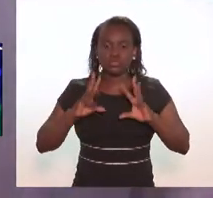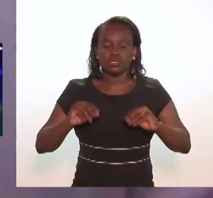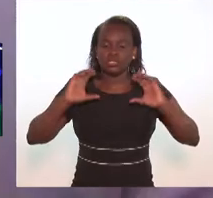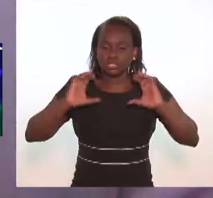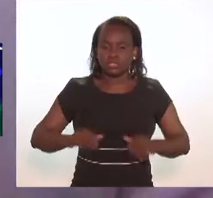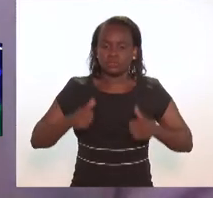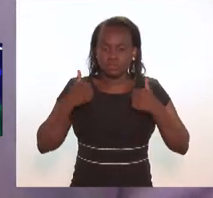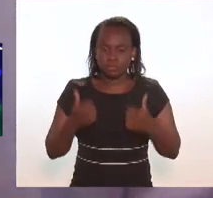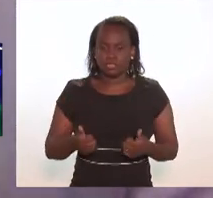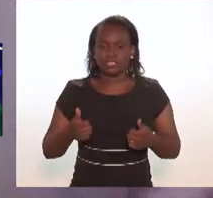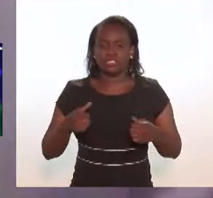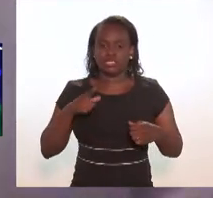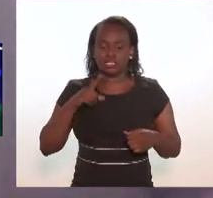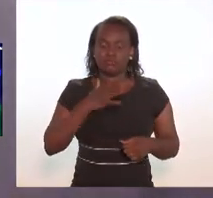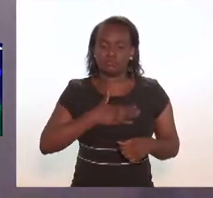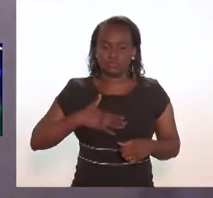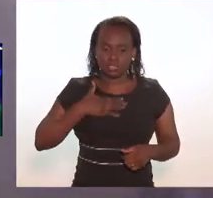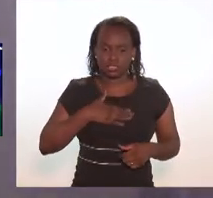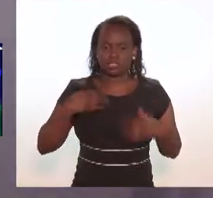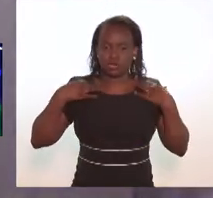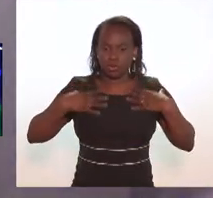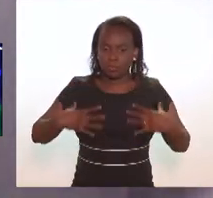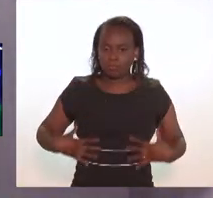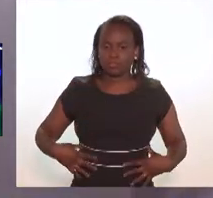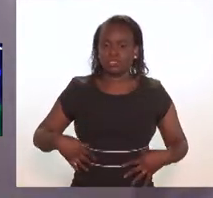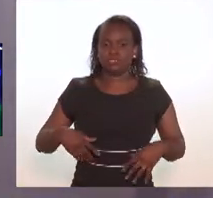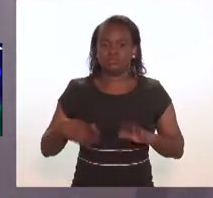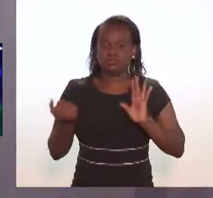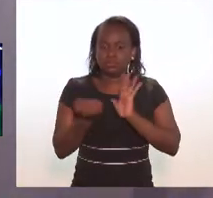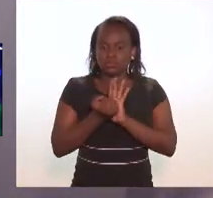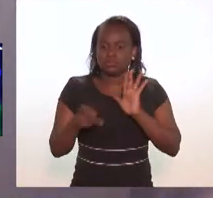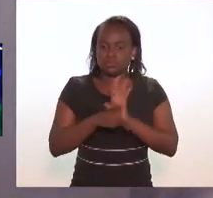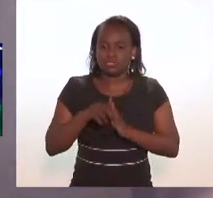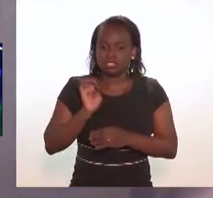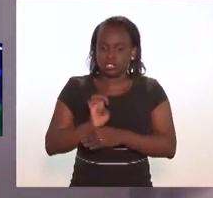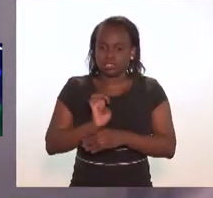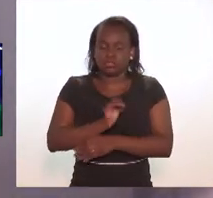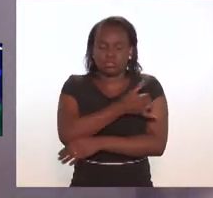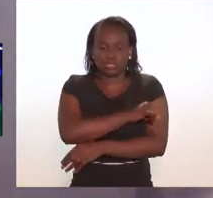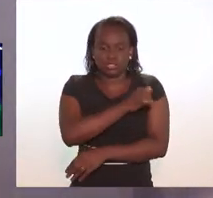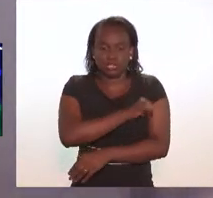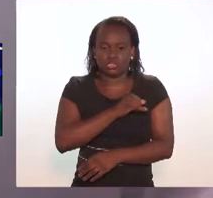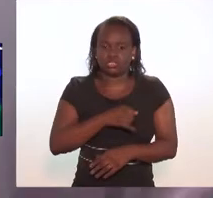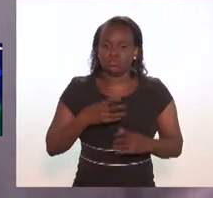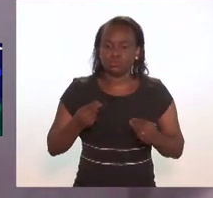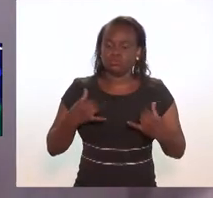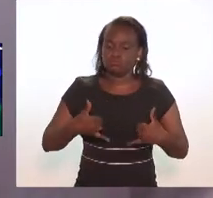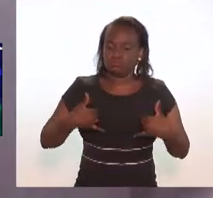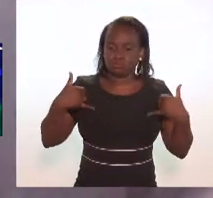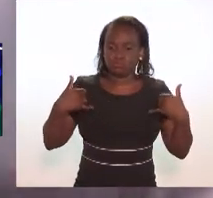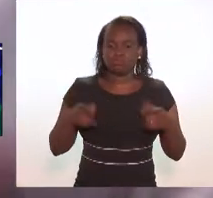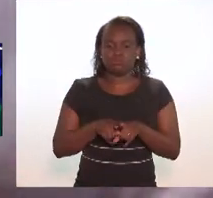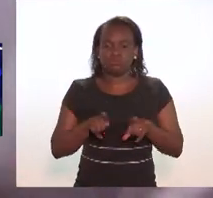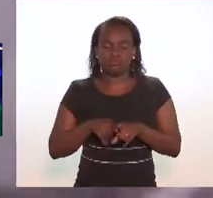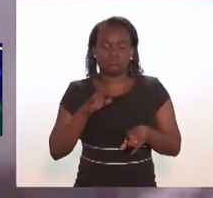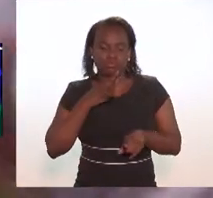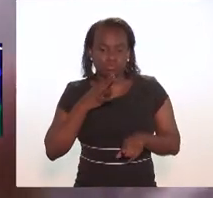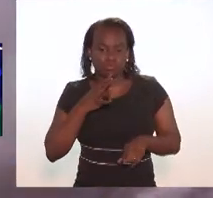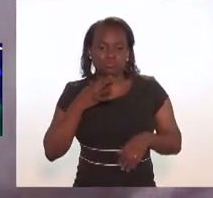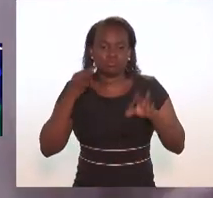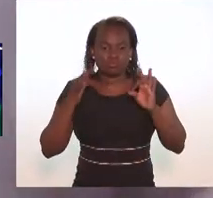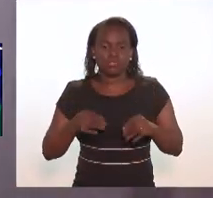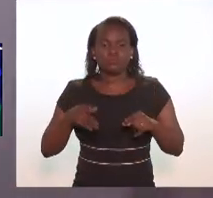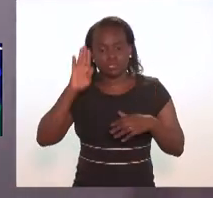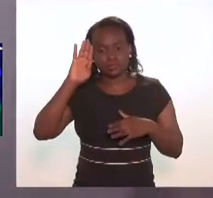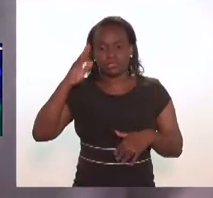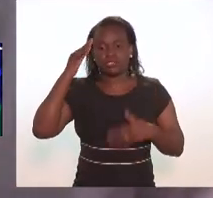bem tem o prazer de vestir as marcas do Estado com bastante orgulho e reconhecimento, principalmente